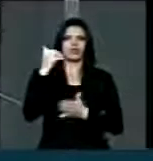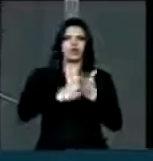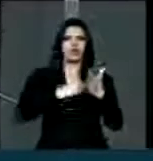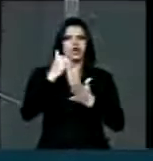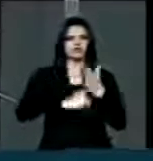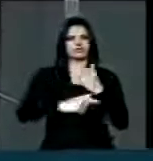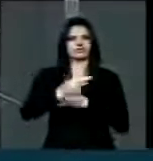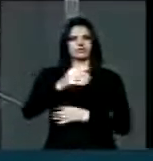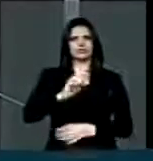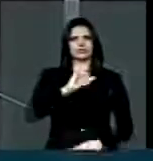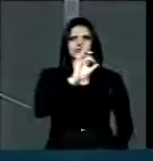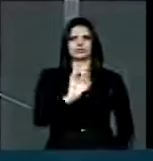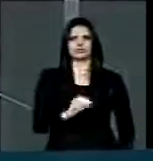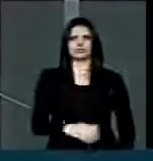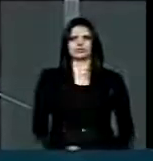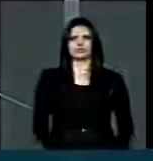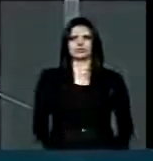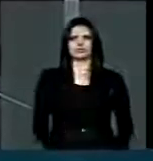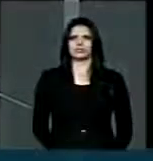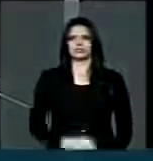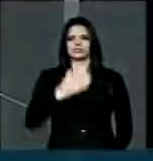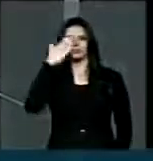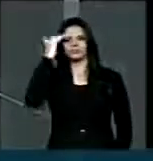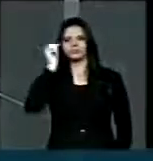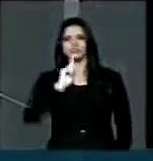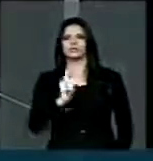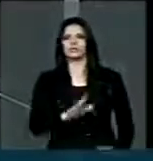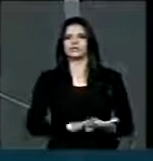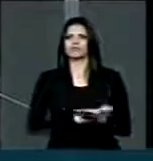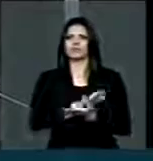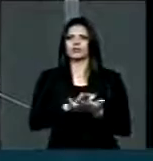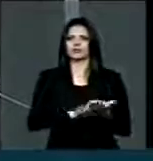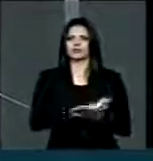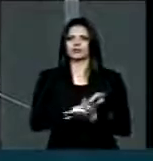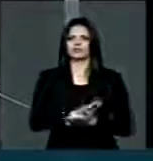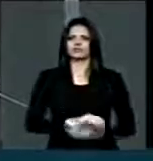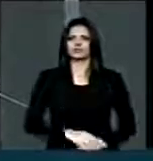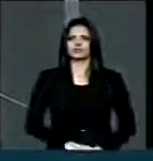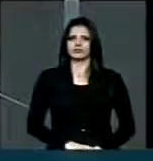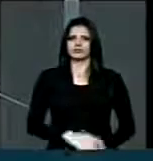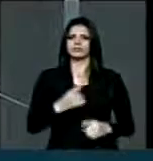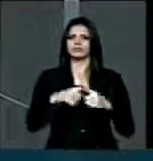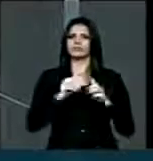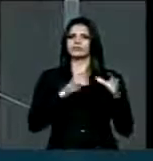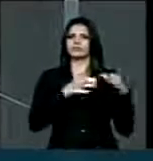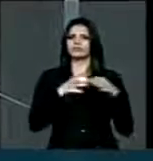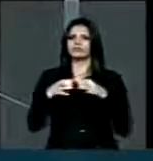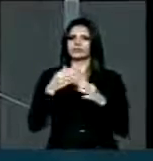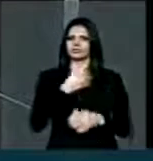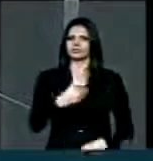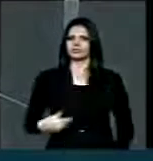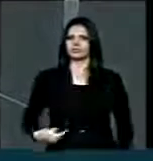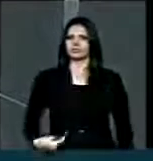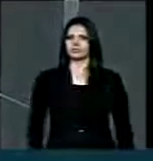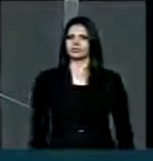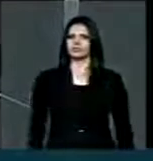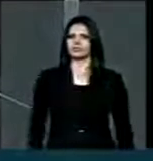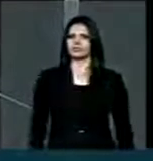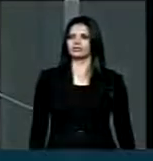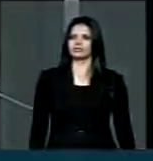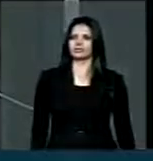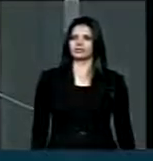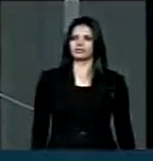corte de 70%. Eu não sei onde é que a presidente está com o seu conjunto de governo, com o ministro